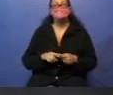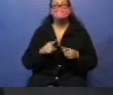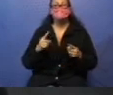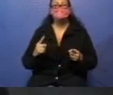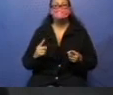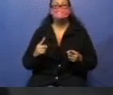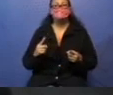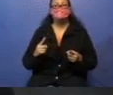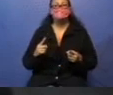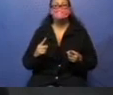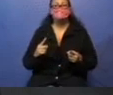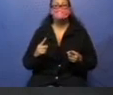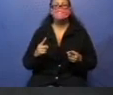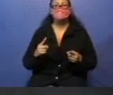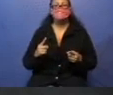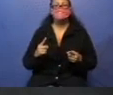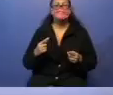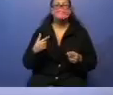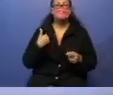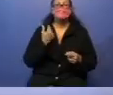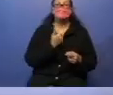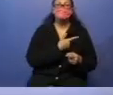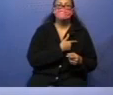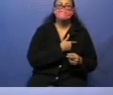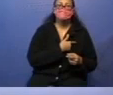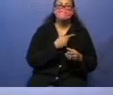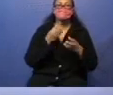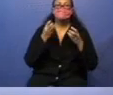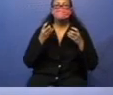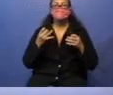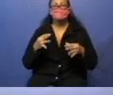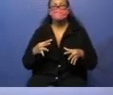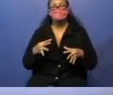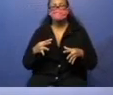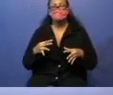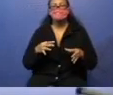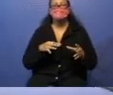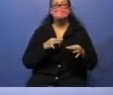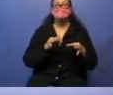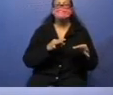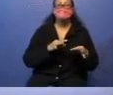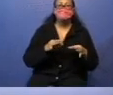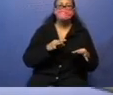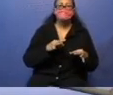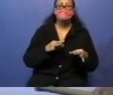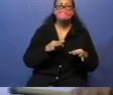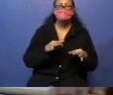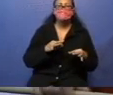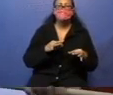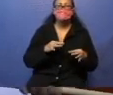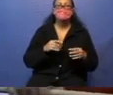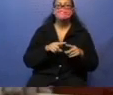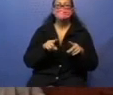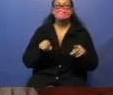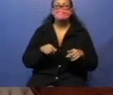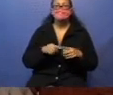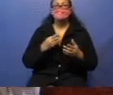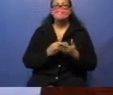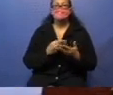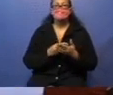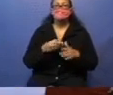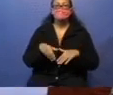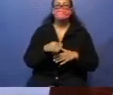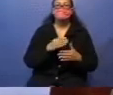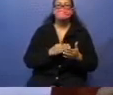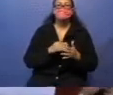Mas, como nós vamos falar, nossa rotina. Sempre tem a rotina na nossa sala, todos os